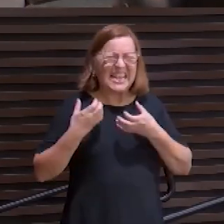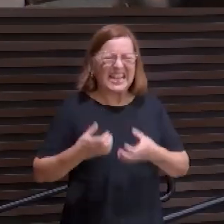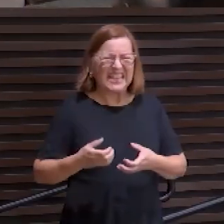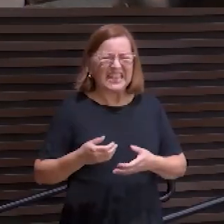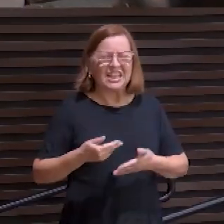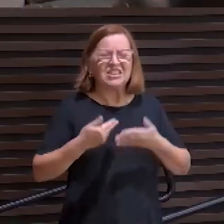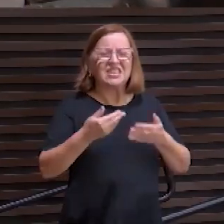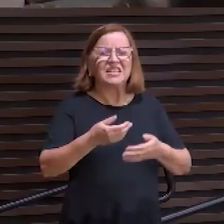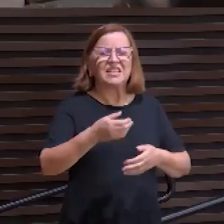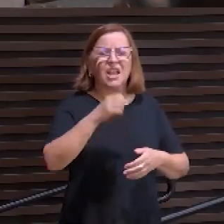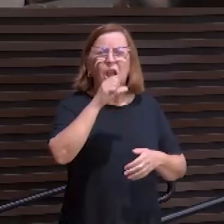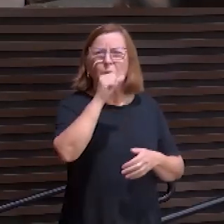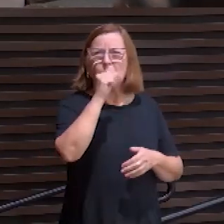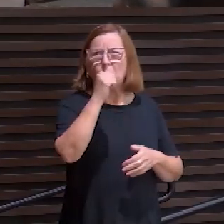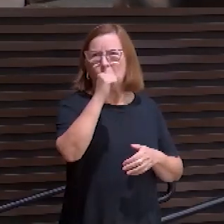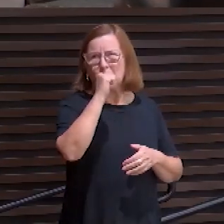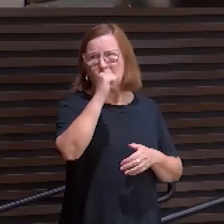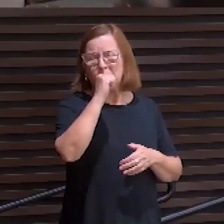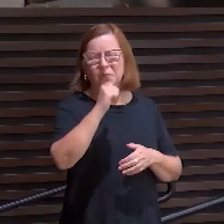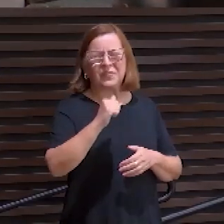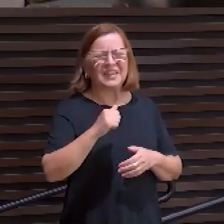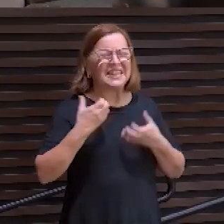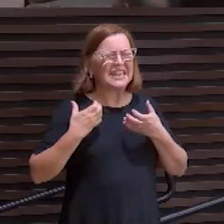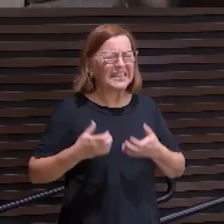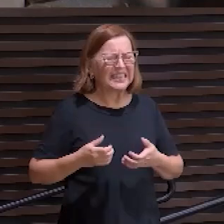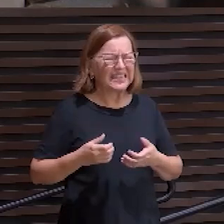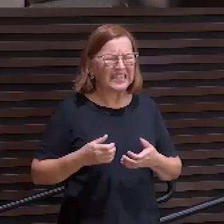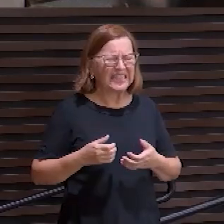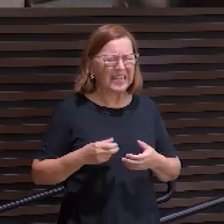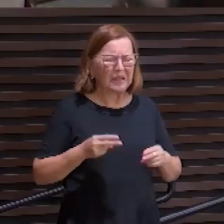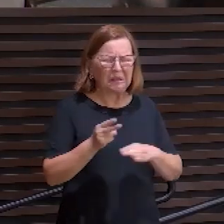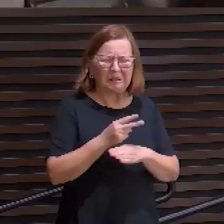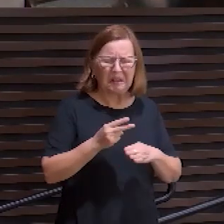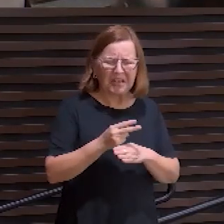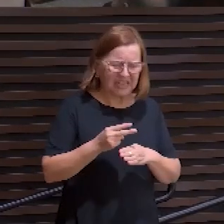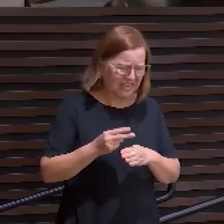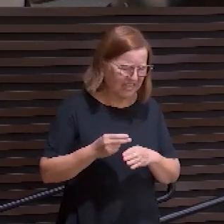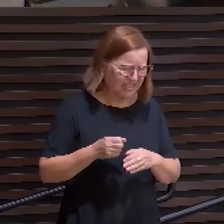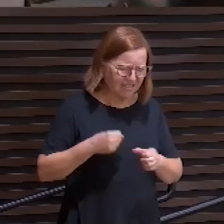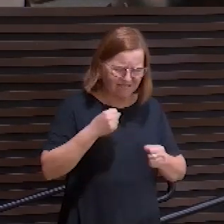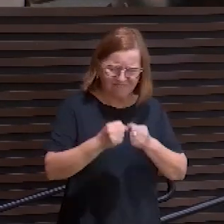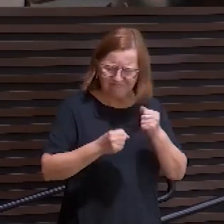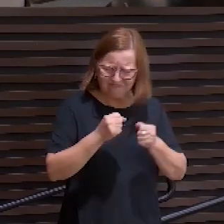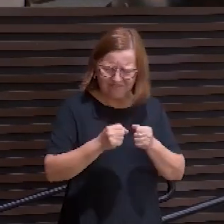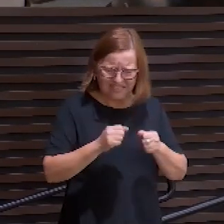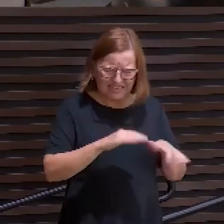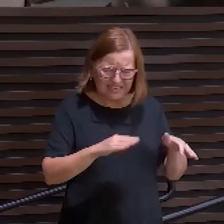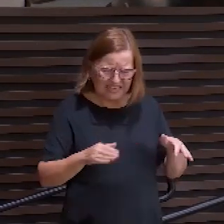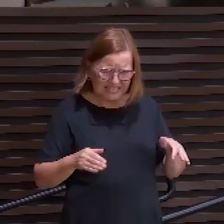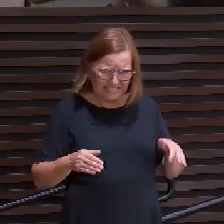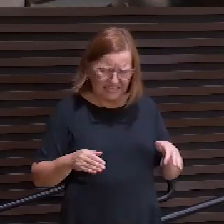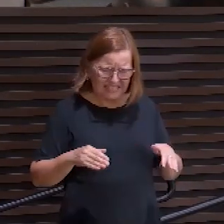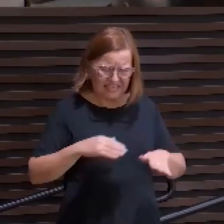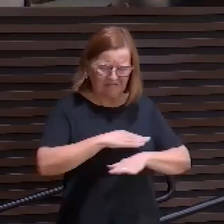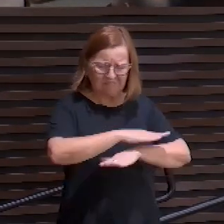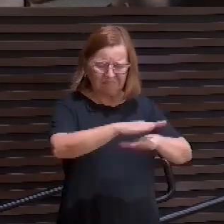ando cansado de correr atrás de criança nesse playground.